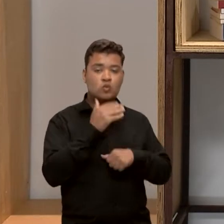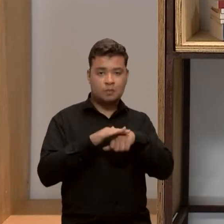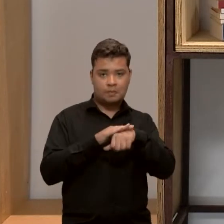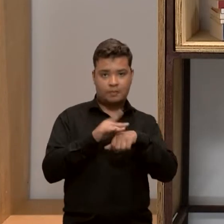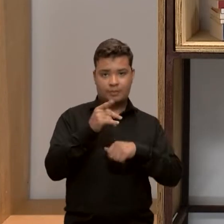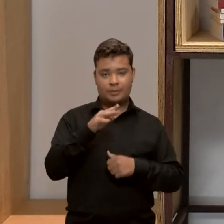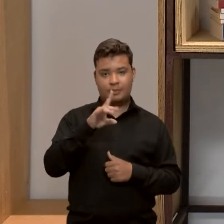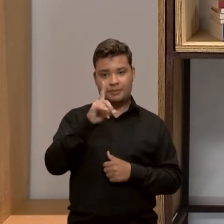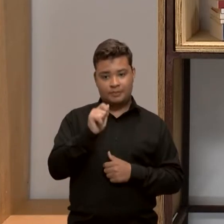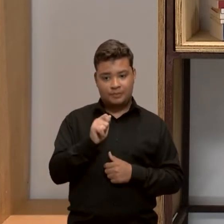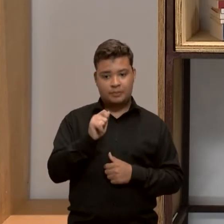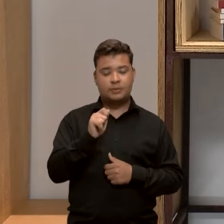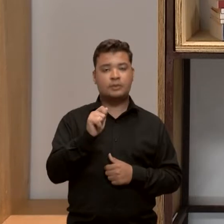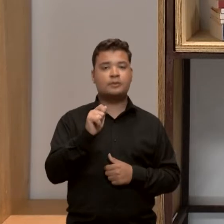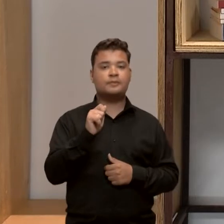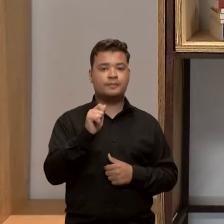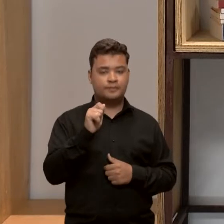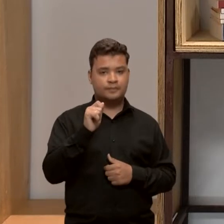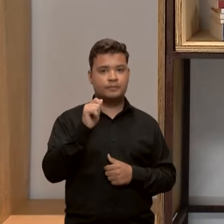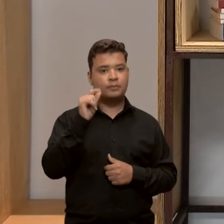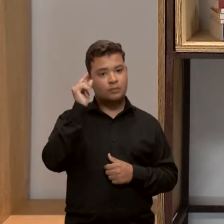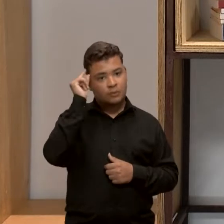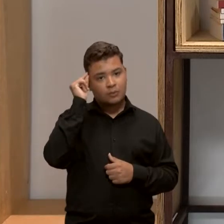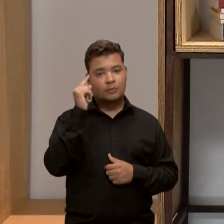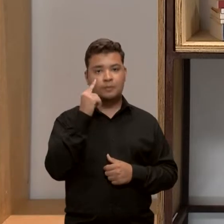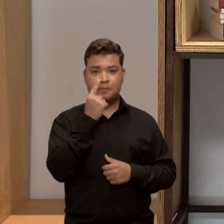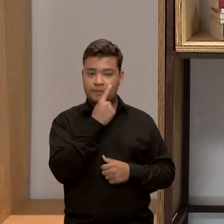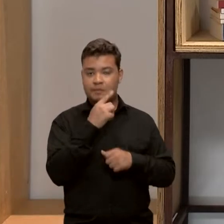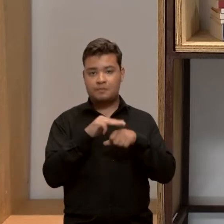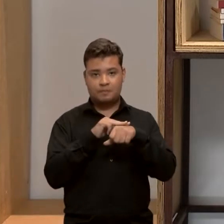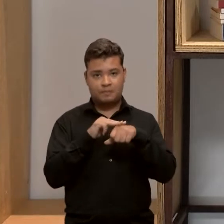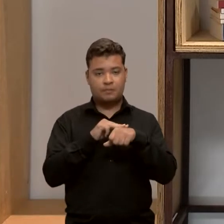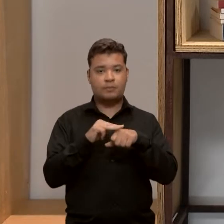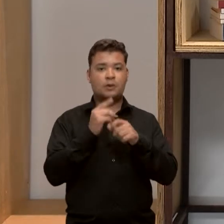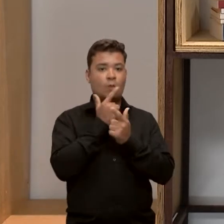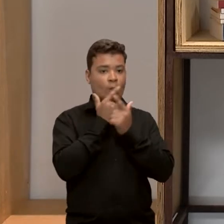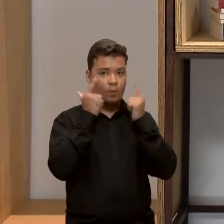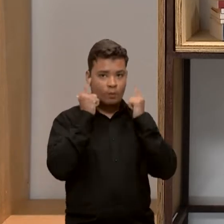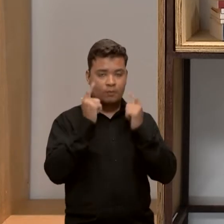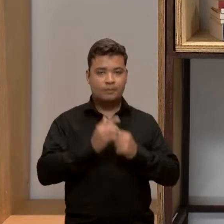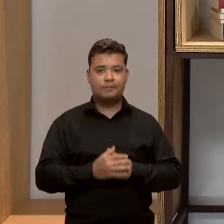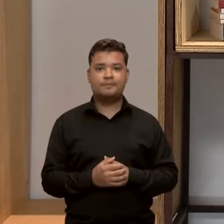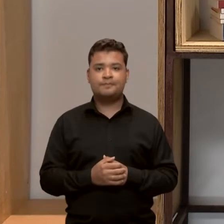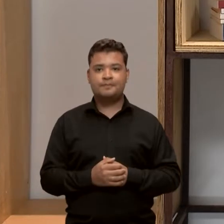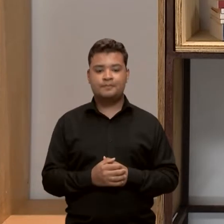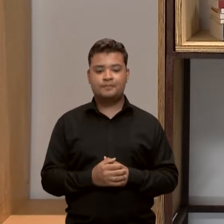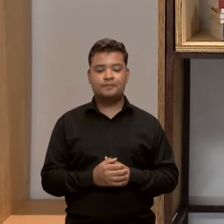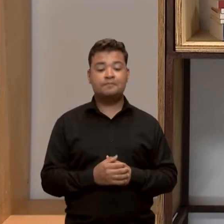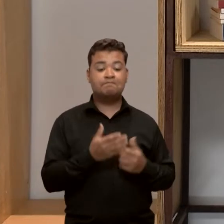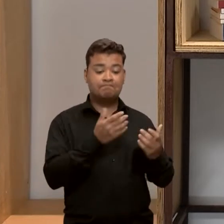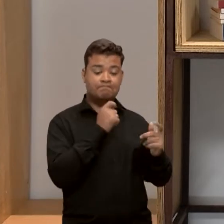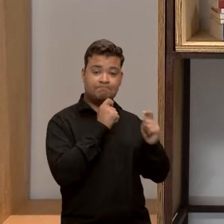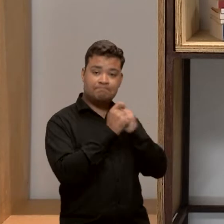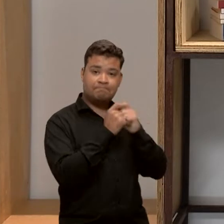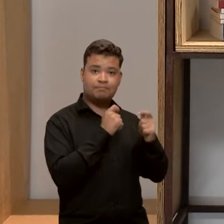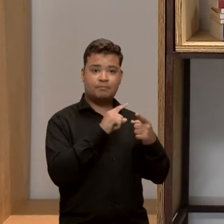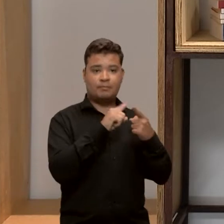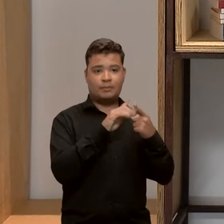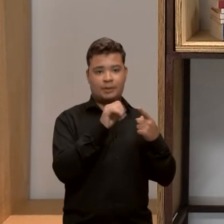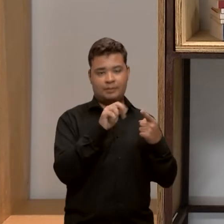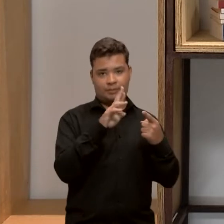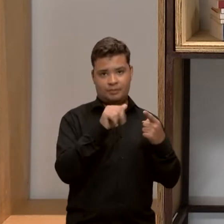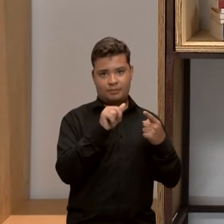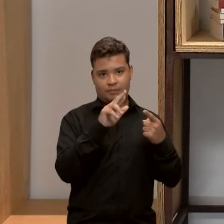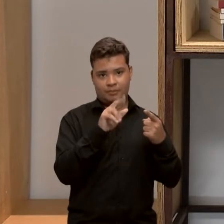tem cabelos e olhos castanhos e não usa barba. E as nossas entrevistadas são a Bárbara Souza e a Adriana